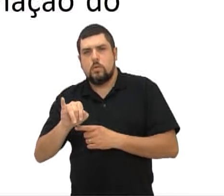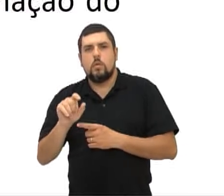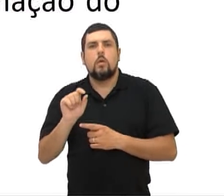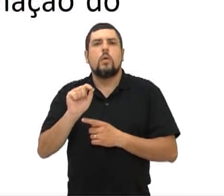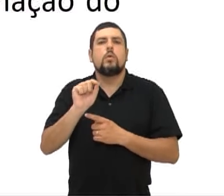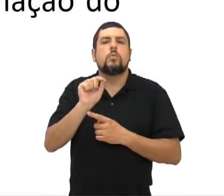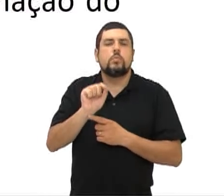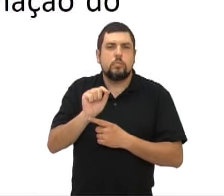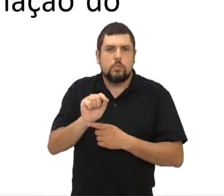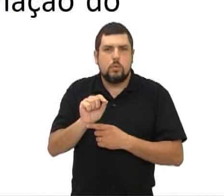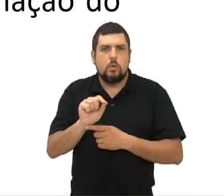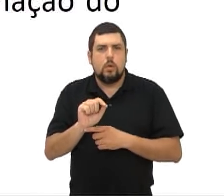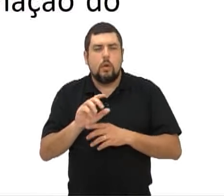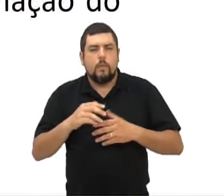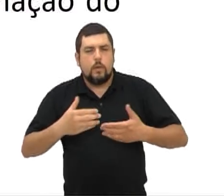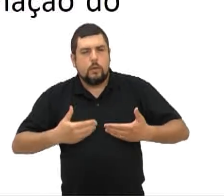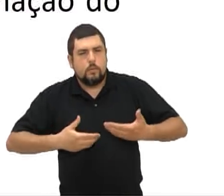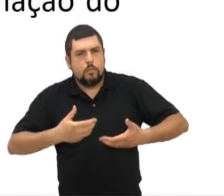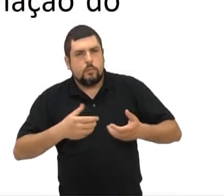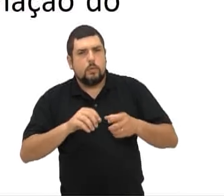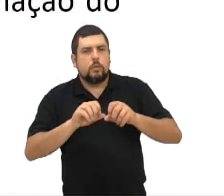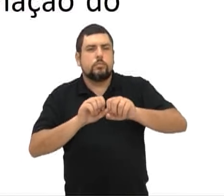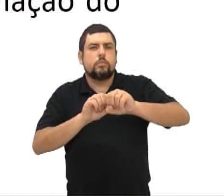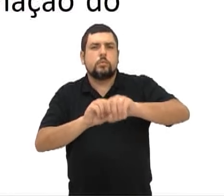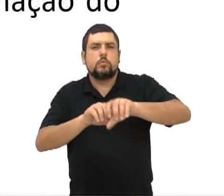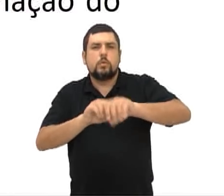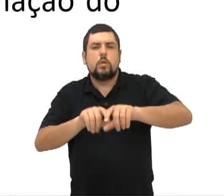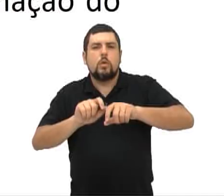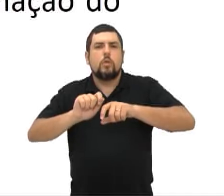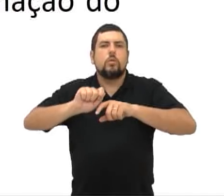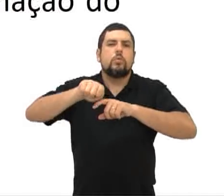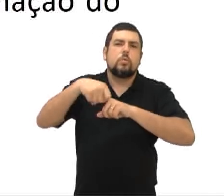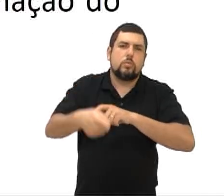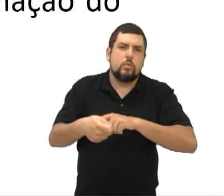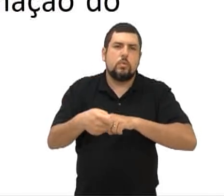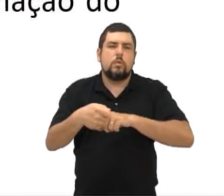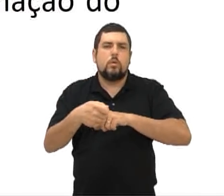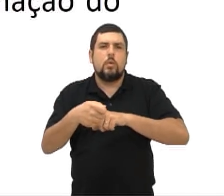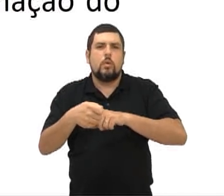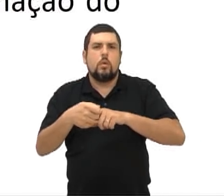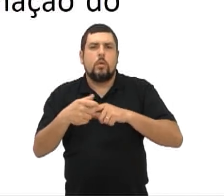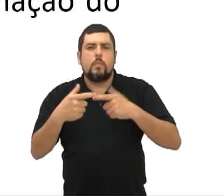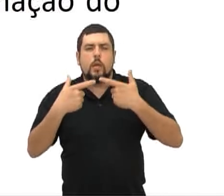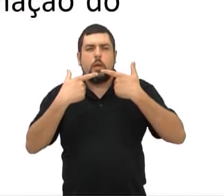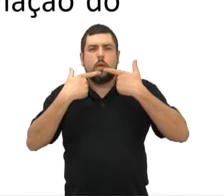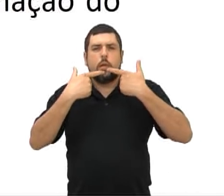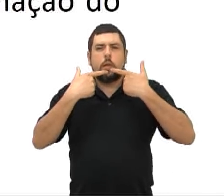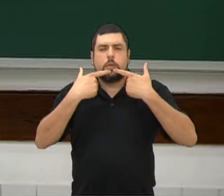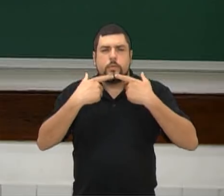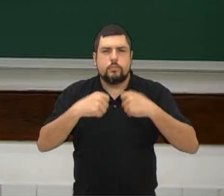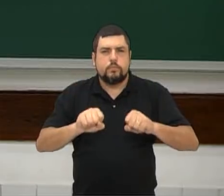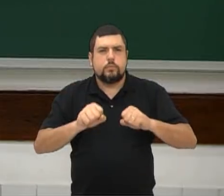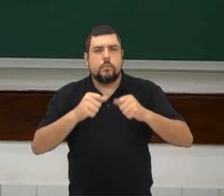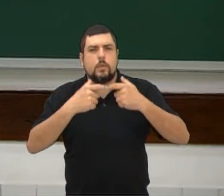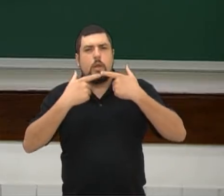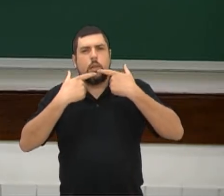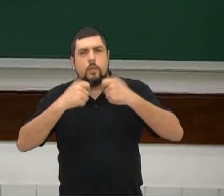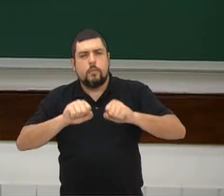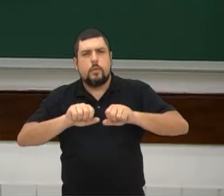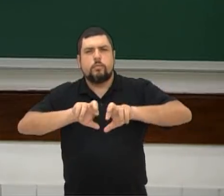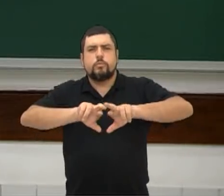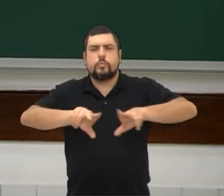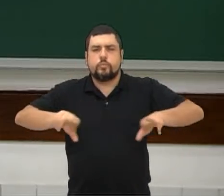e ensinam sobre diversidades linguísticas. Então, domésticas também é um filme